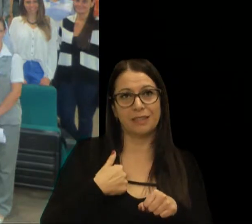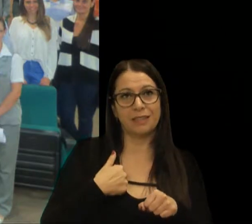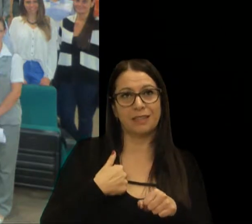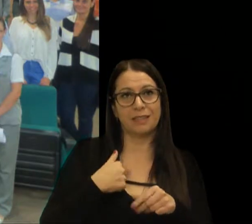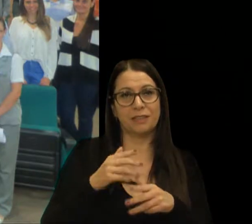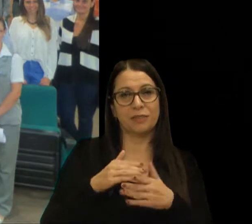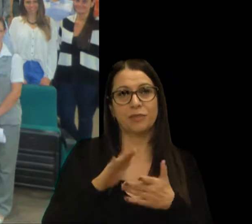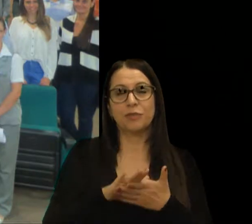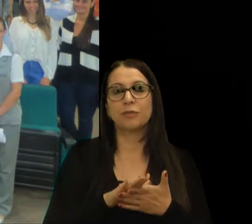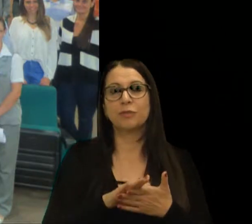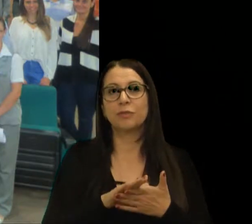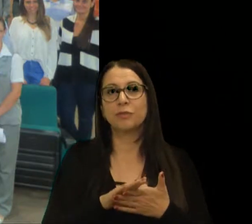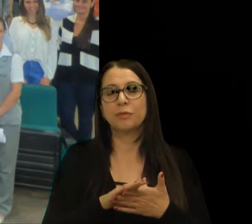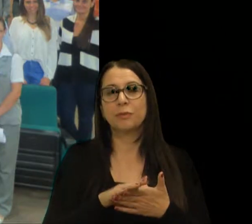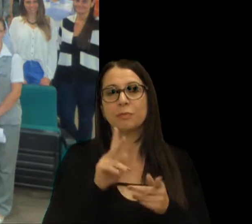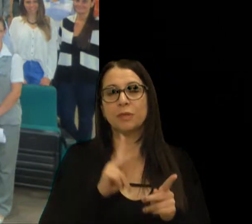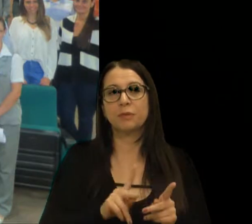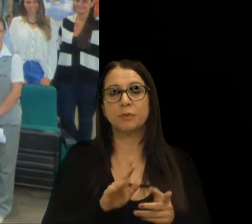forasteiro, sou